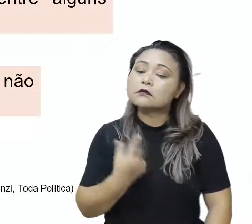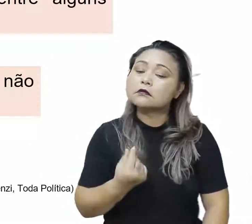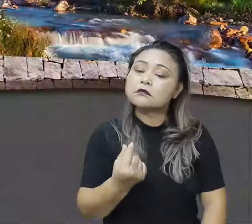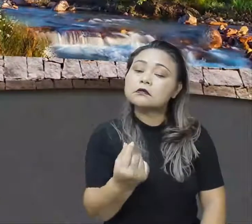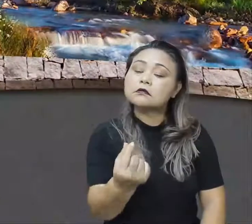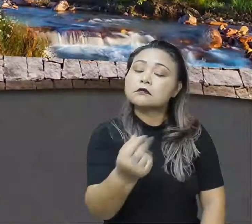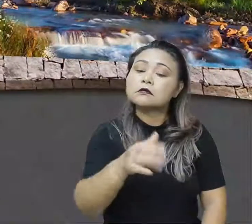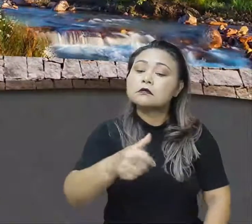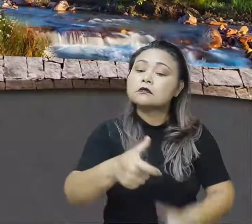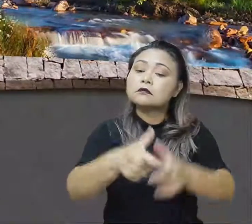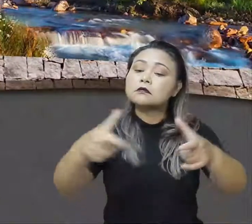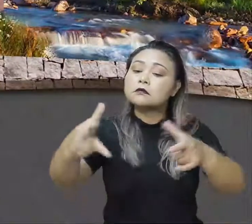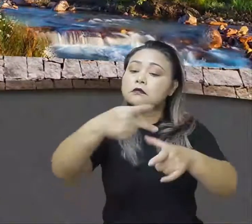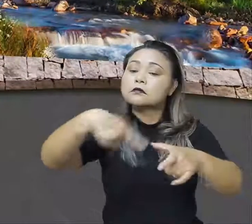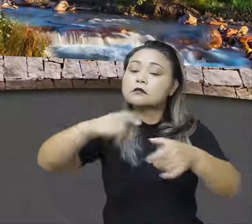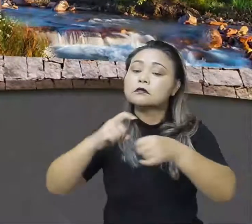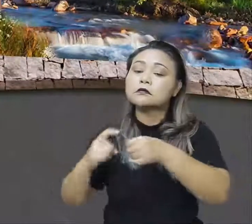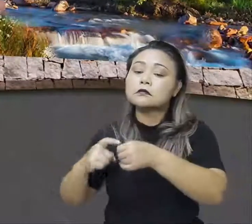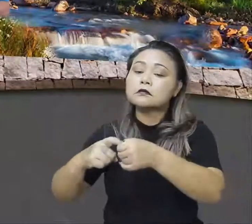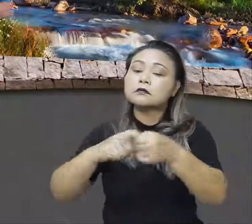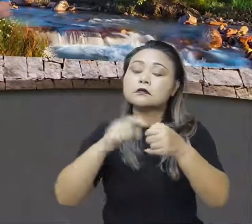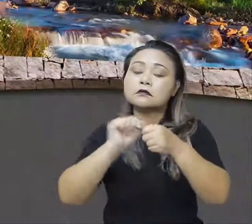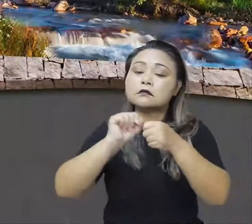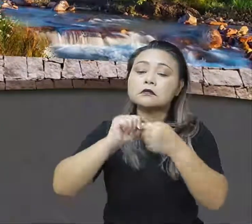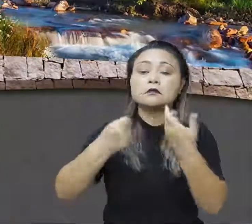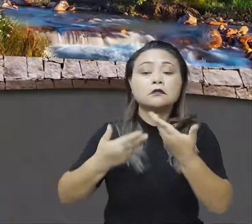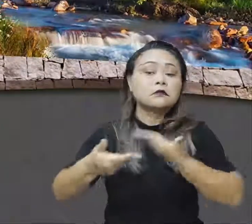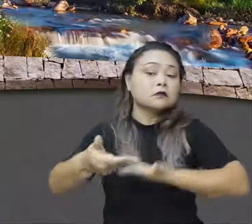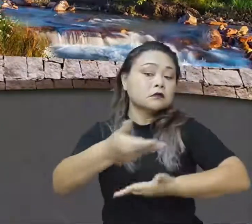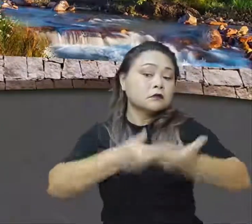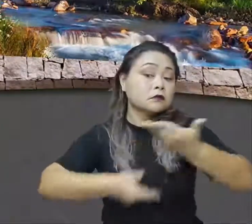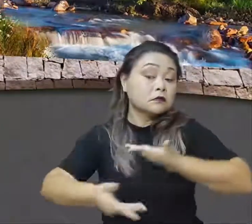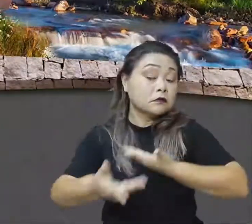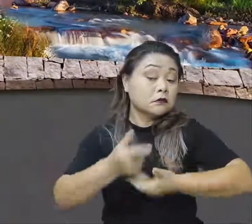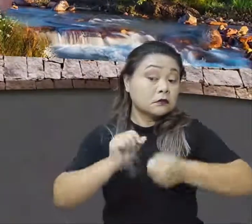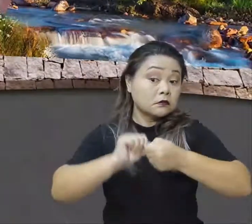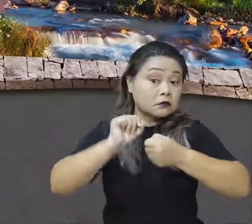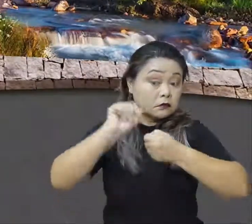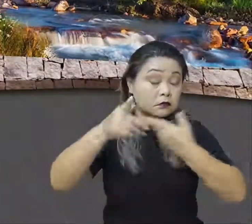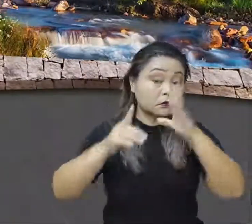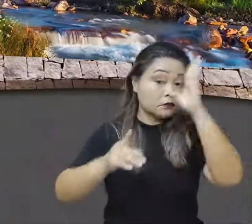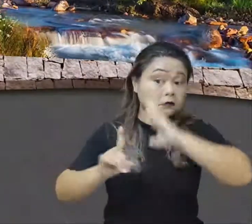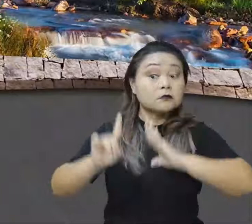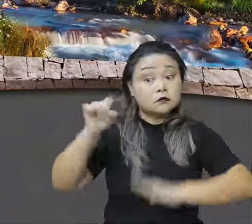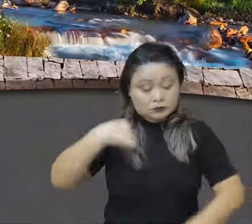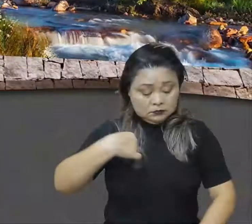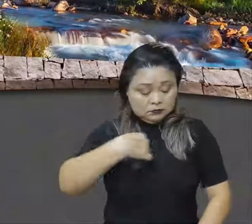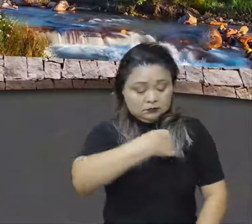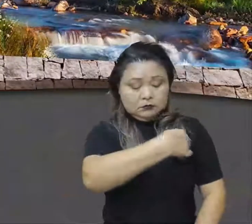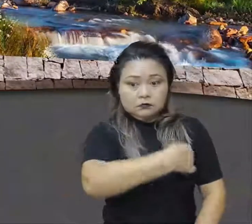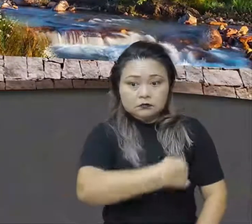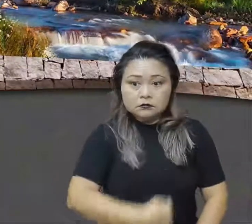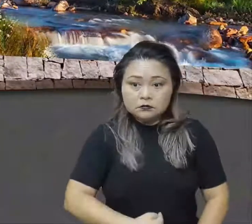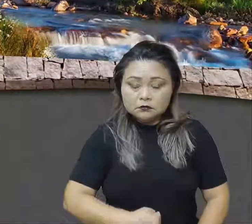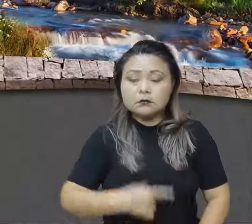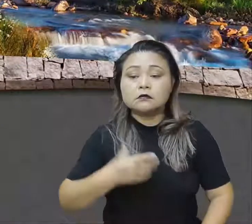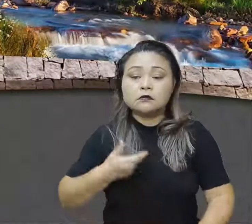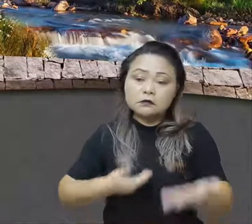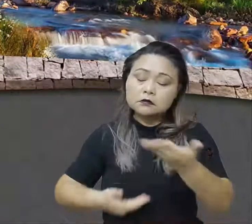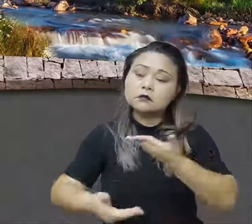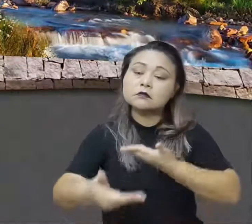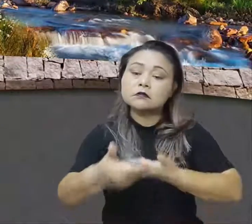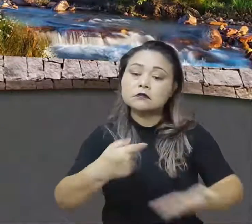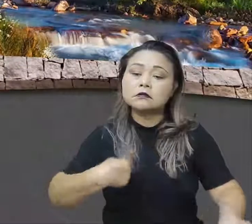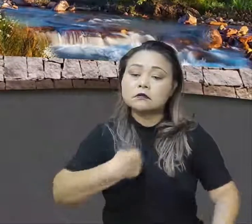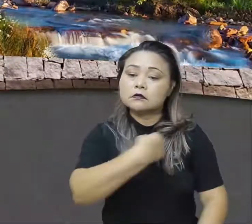quem é hoje o maior parceiro comercial do Brasil? China. O maior parceiro comercial do